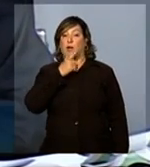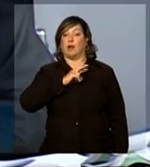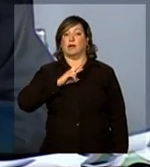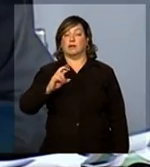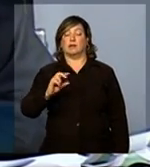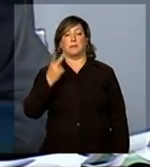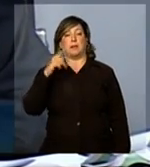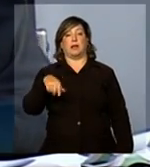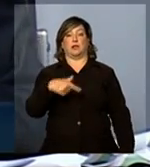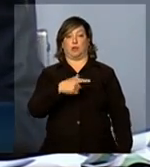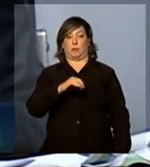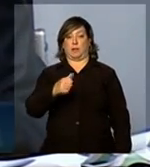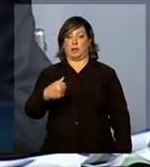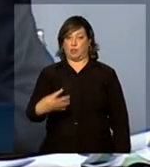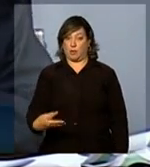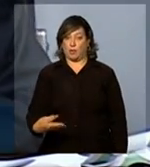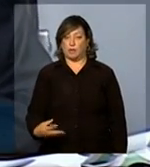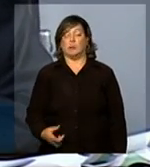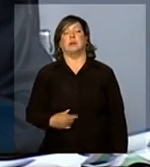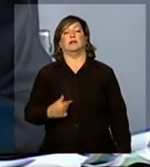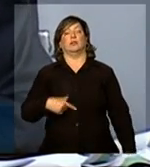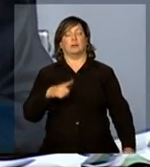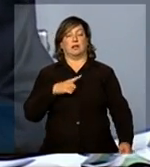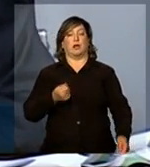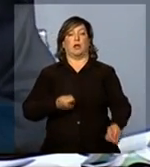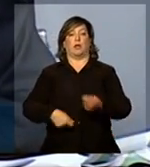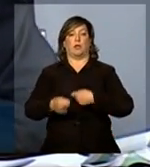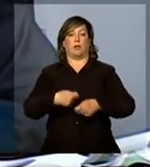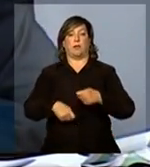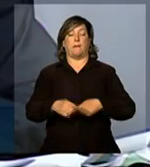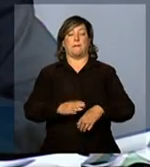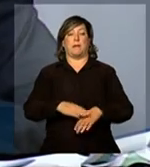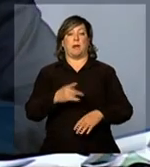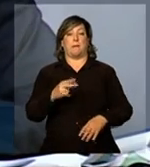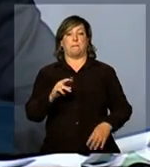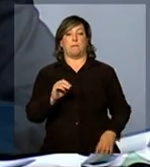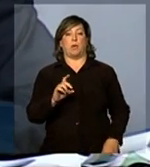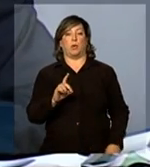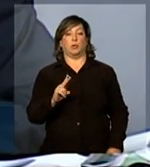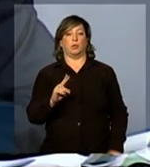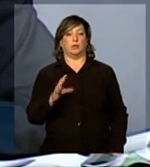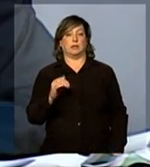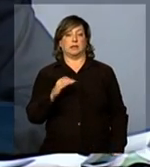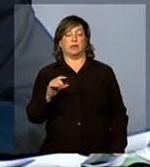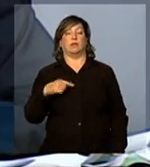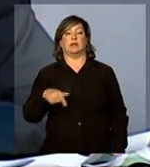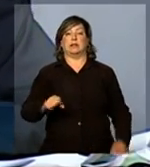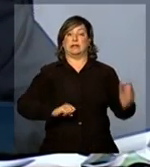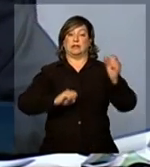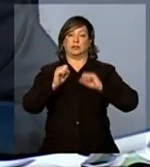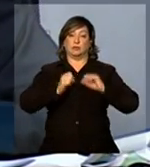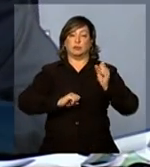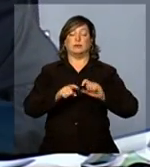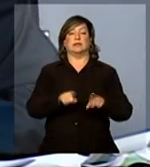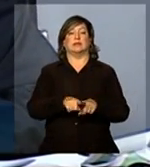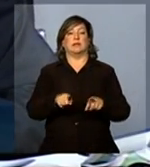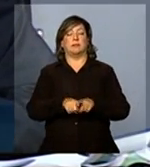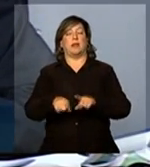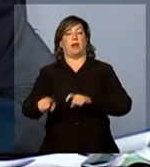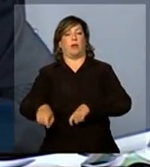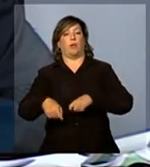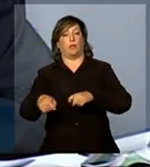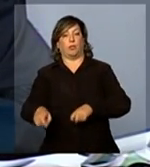para 2014, ou seja, temos uma economia com mais produtividade, tanto na indústria, quanto na